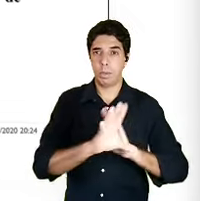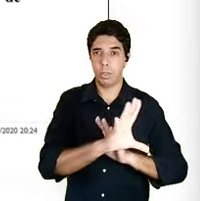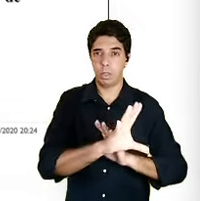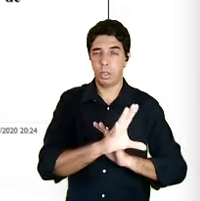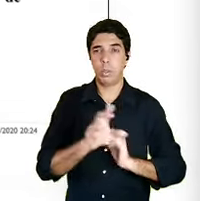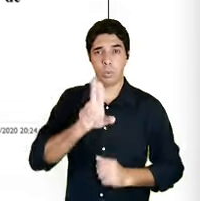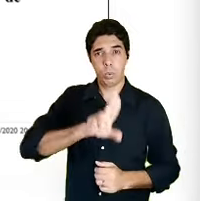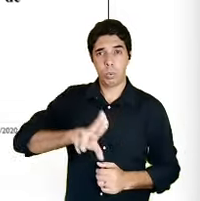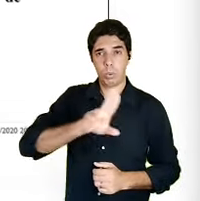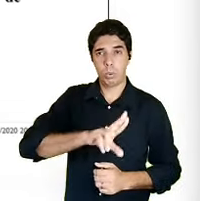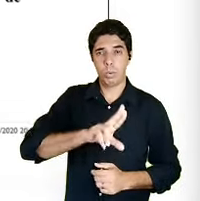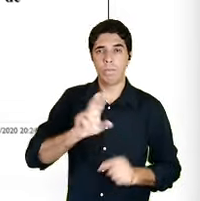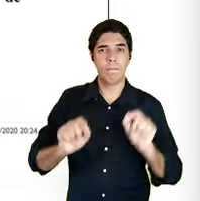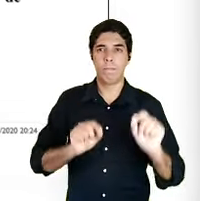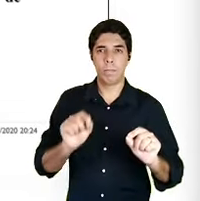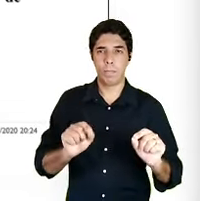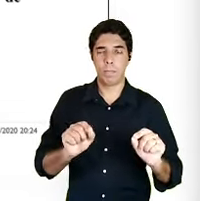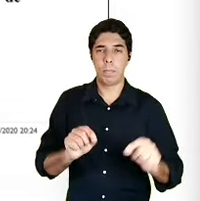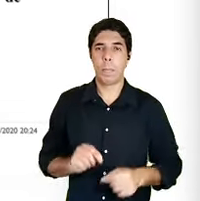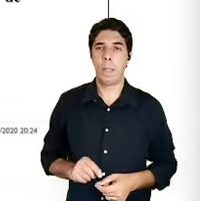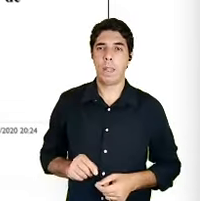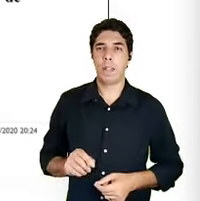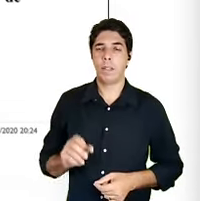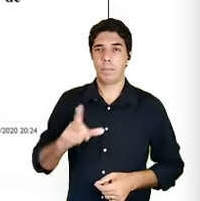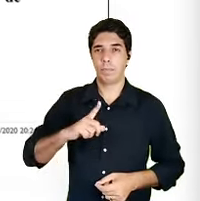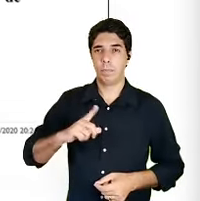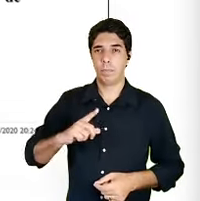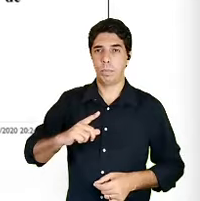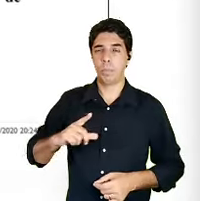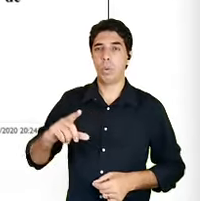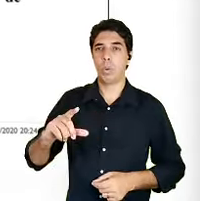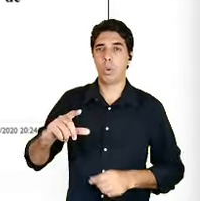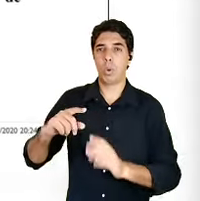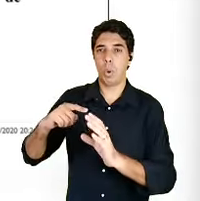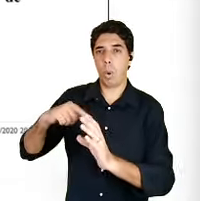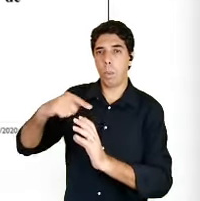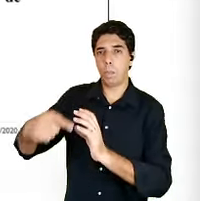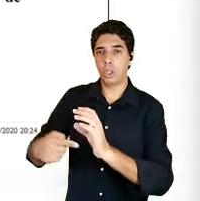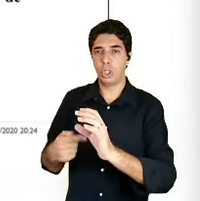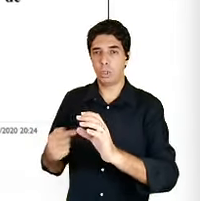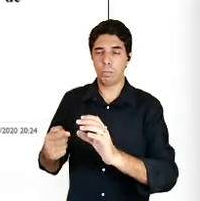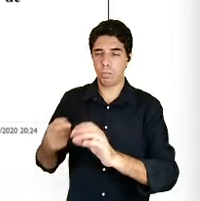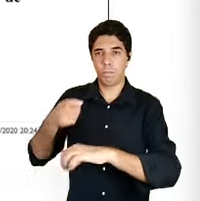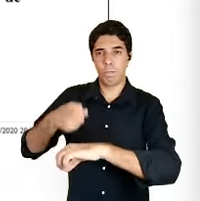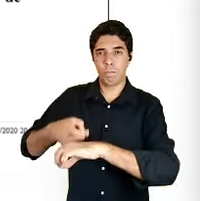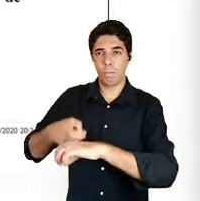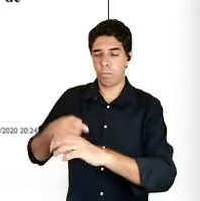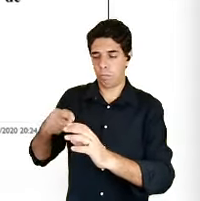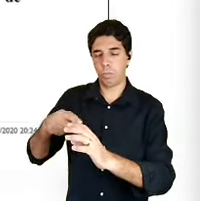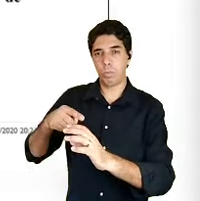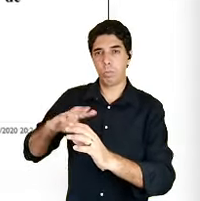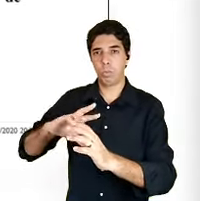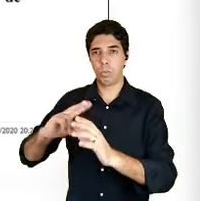representar graficamente objetos tridimensionais em superfícies planas. Nós temos